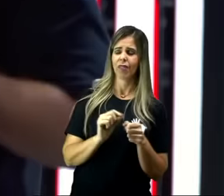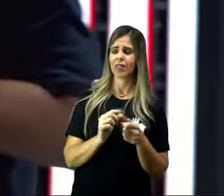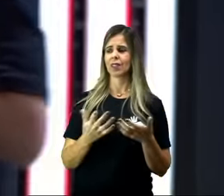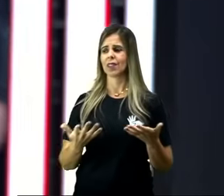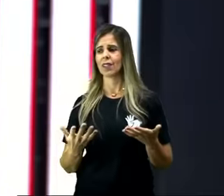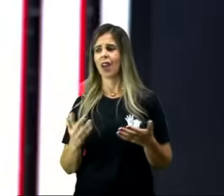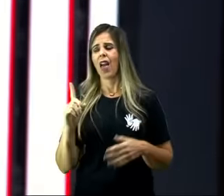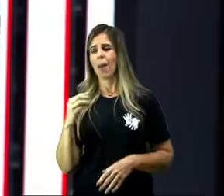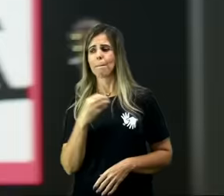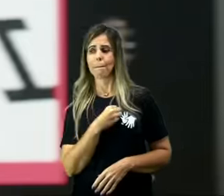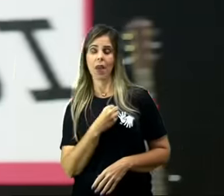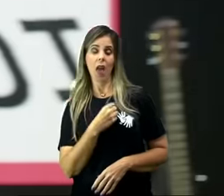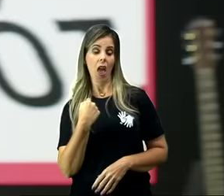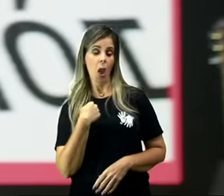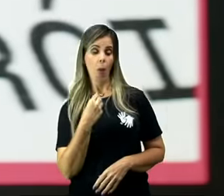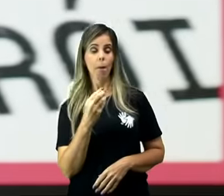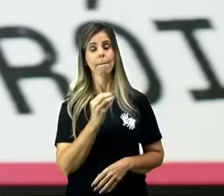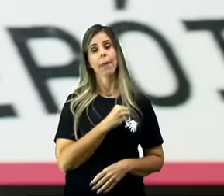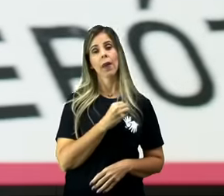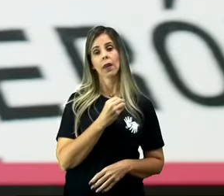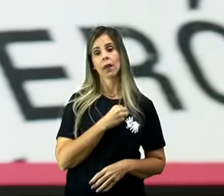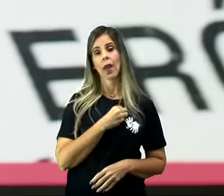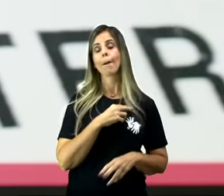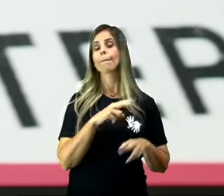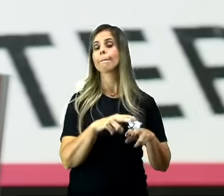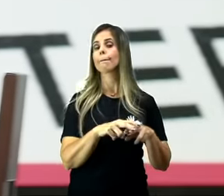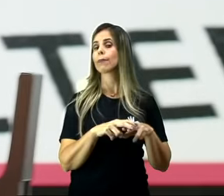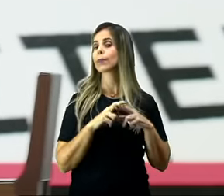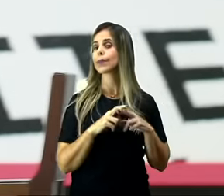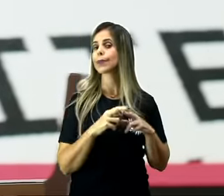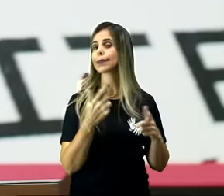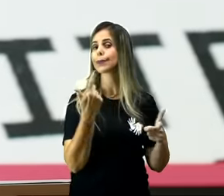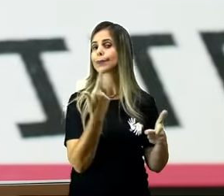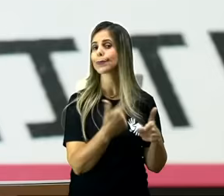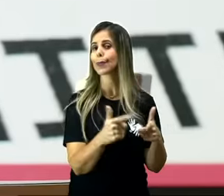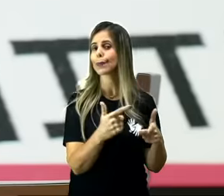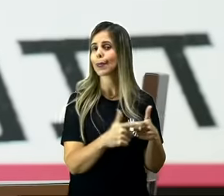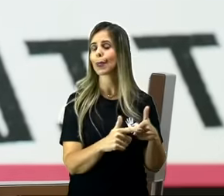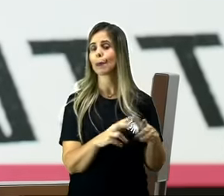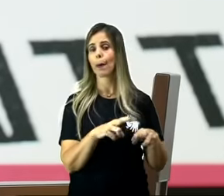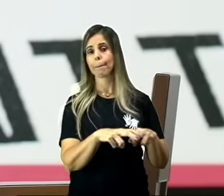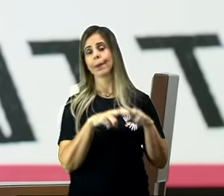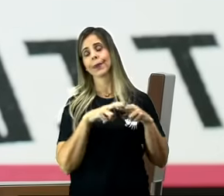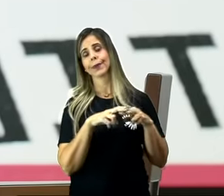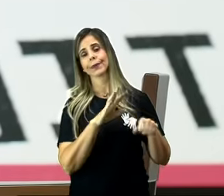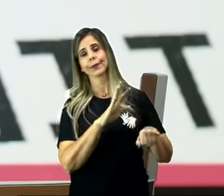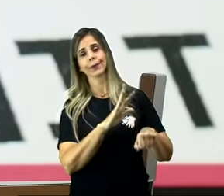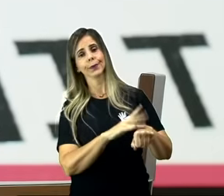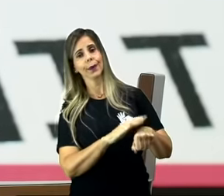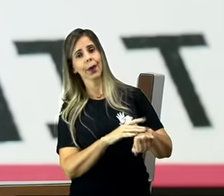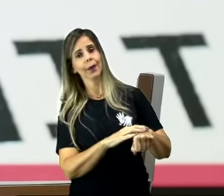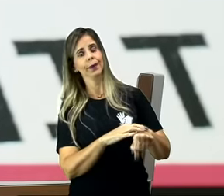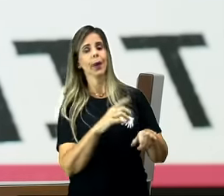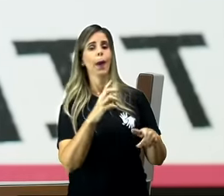de pecado. Ou é sinal de reprovação de Deus. Quem está comigo aqui?